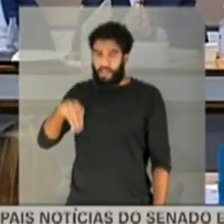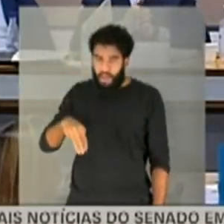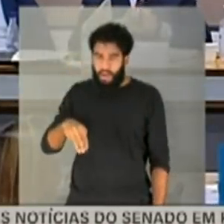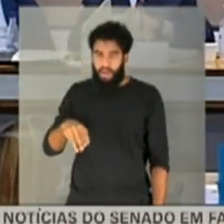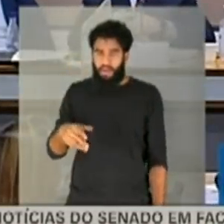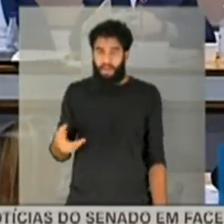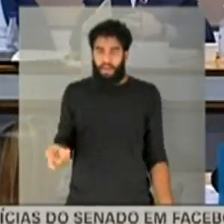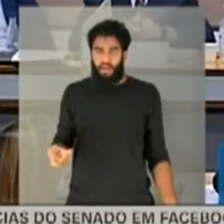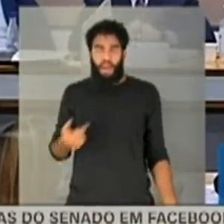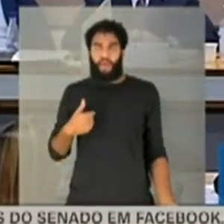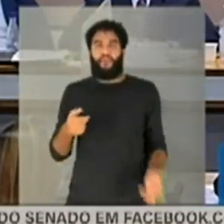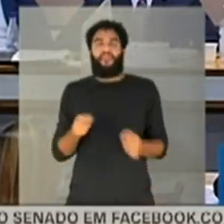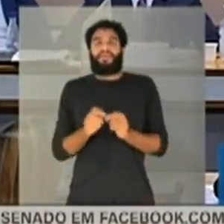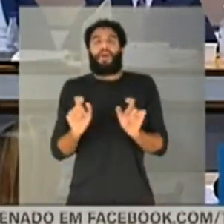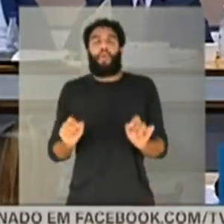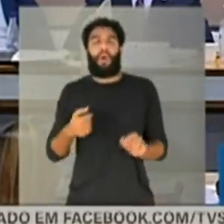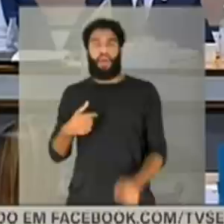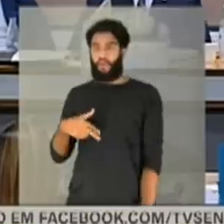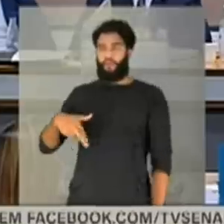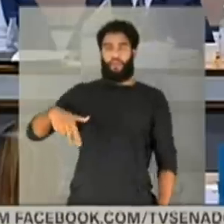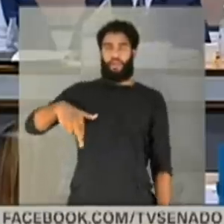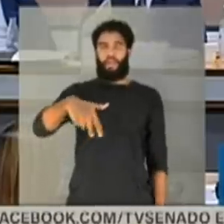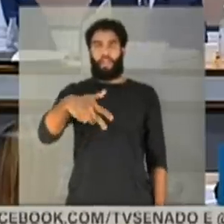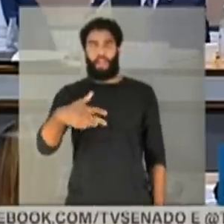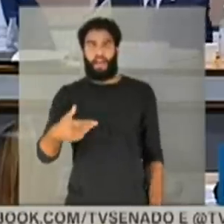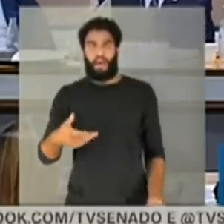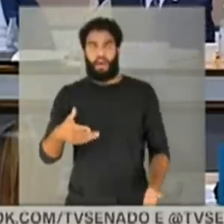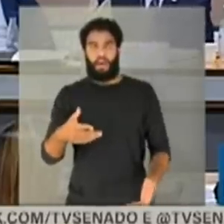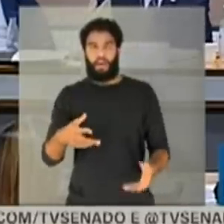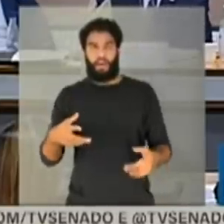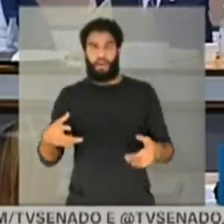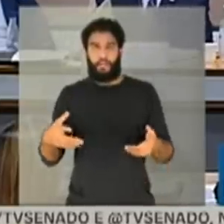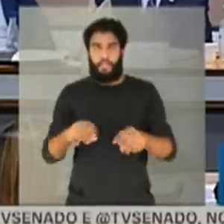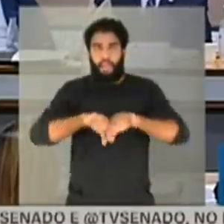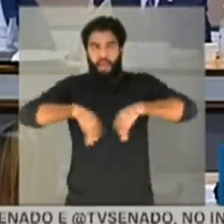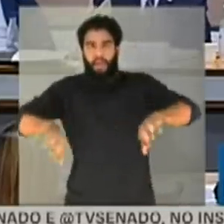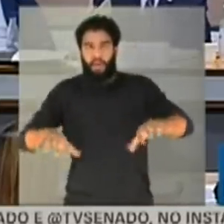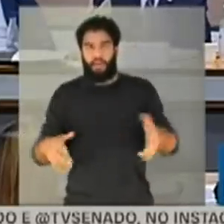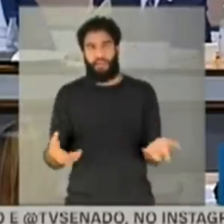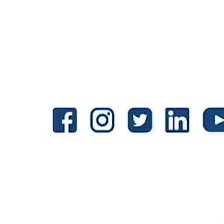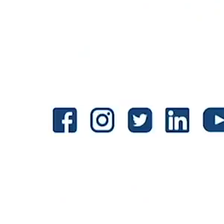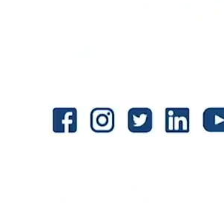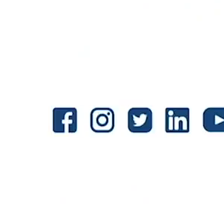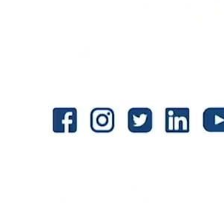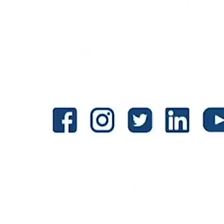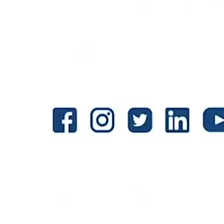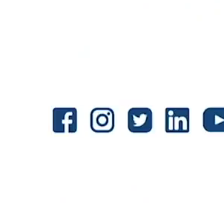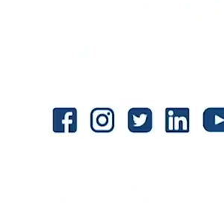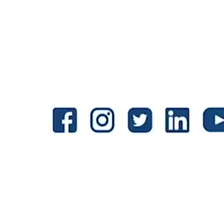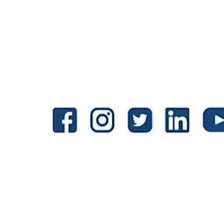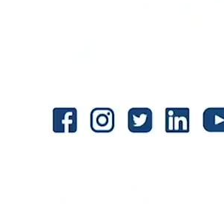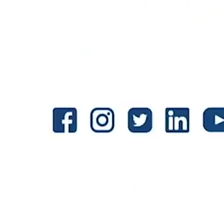se eu sair daqui e ir lá e botar uma coisa na boca do senador. Aí não dá, né, mano? O senhor não pode.